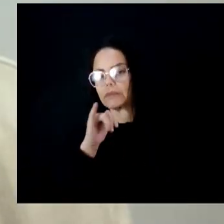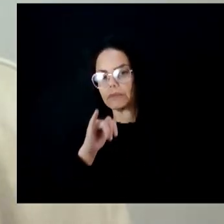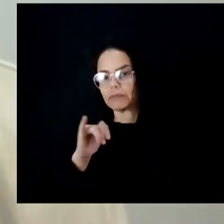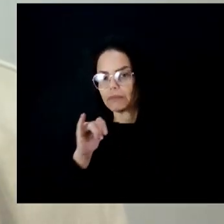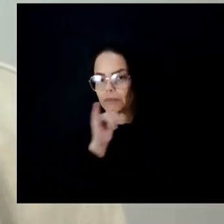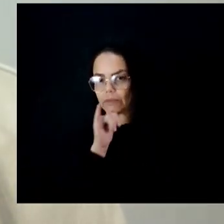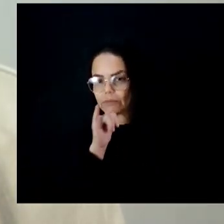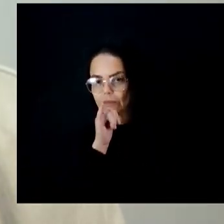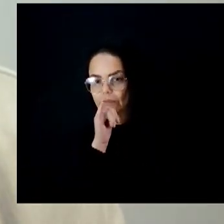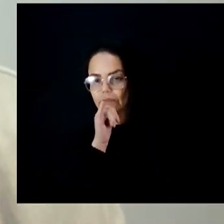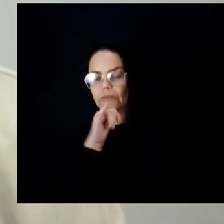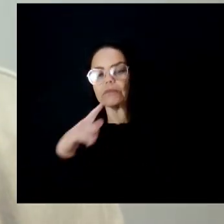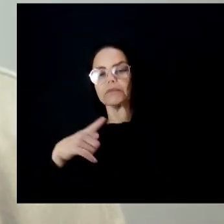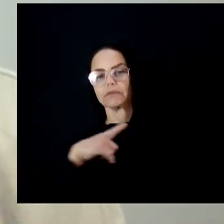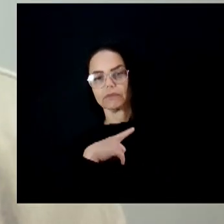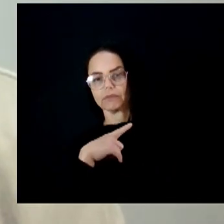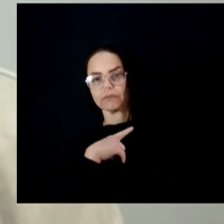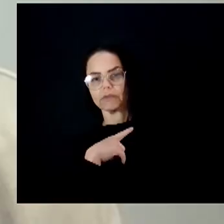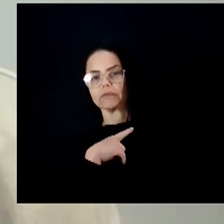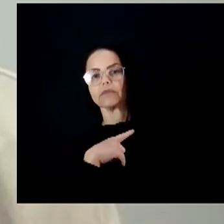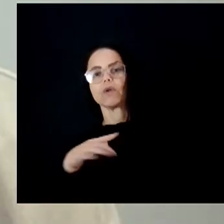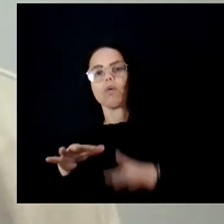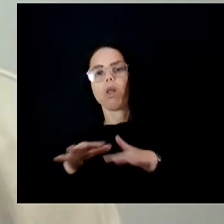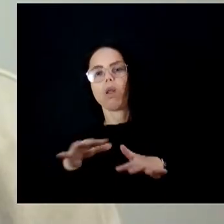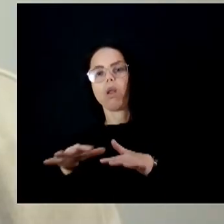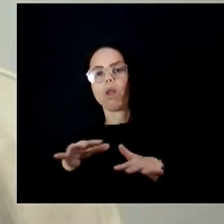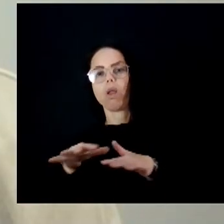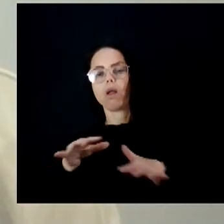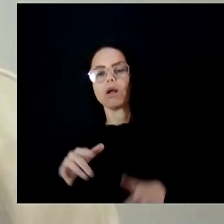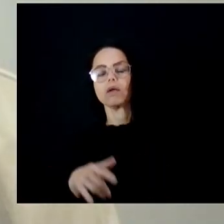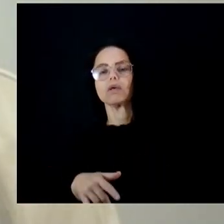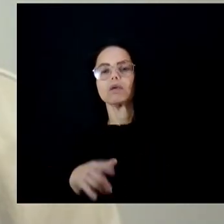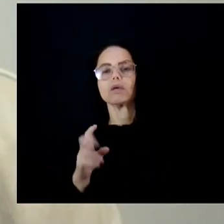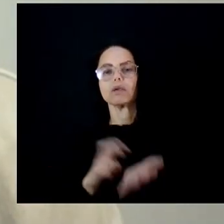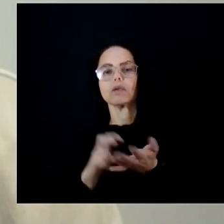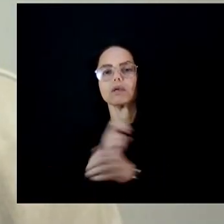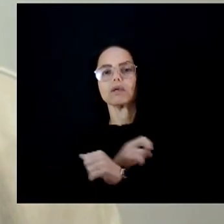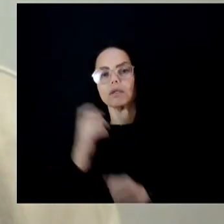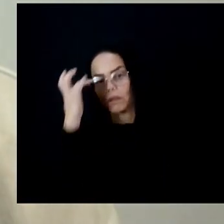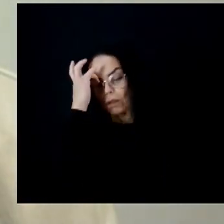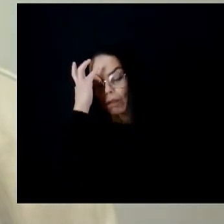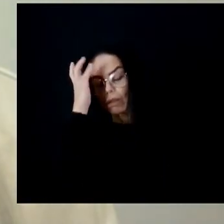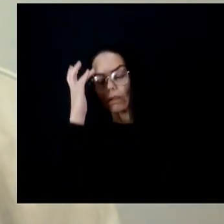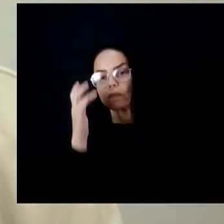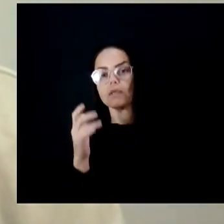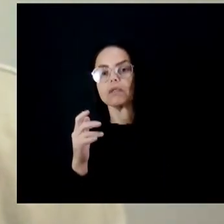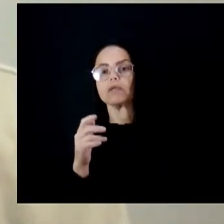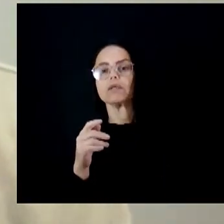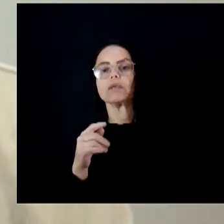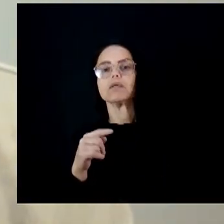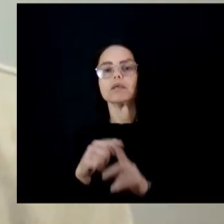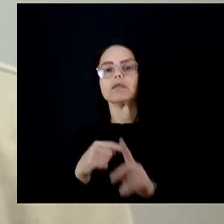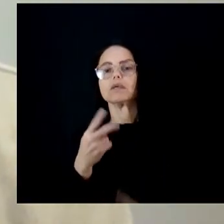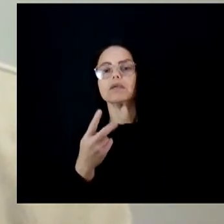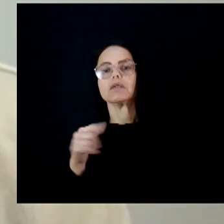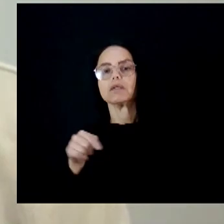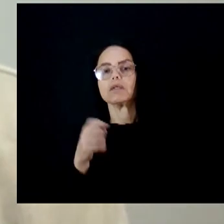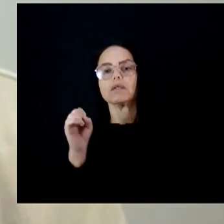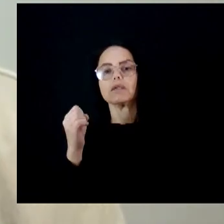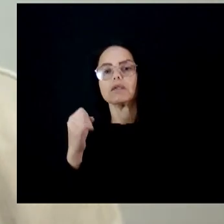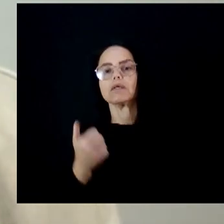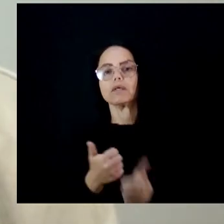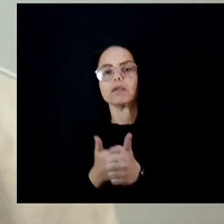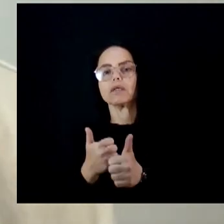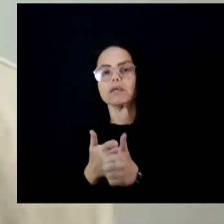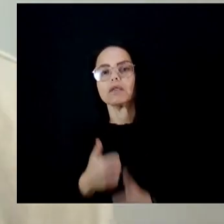registra bastante tremores. Hoje mesmo de manhã aconteceu um tremor de magnitude 2,8 ali, próximo a